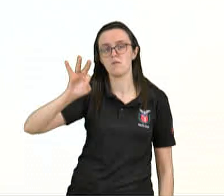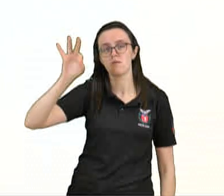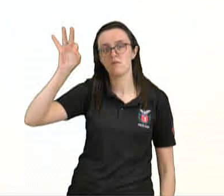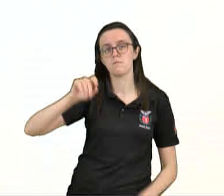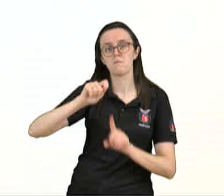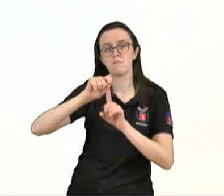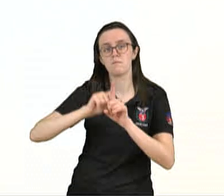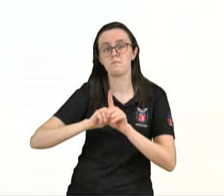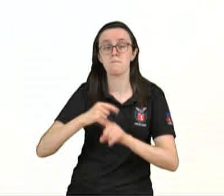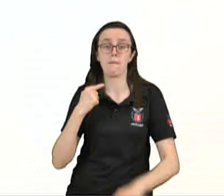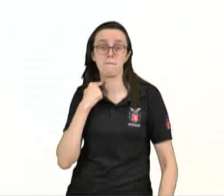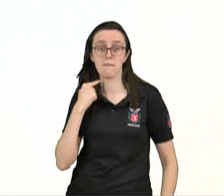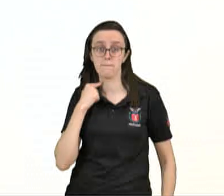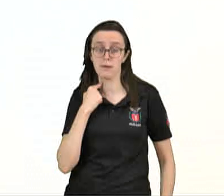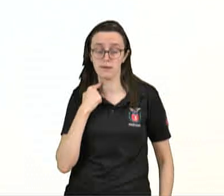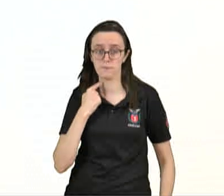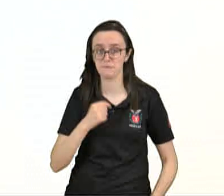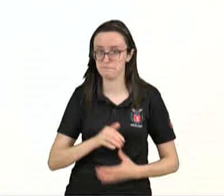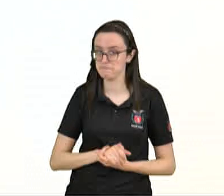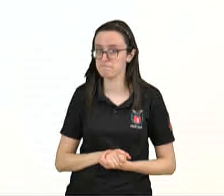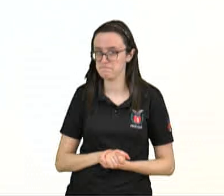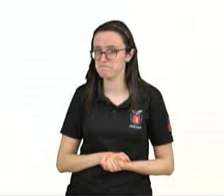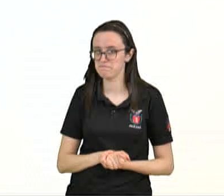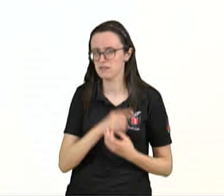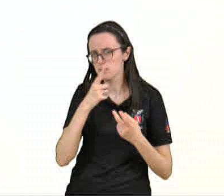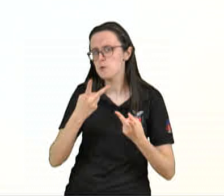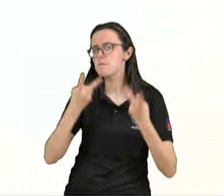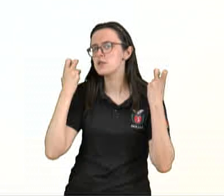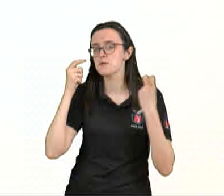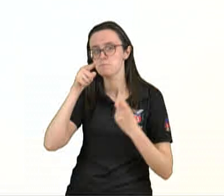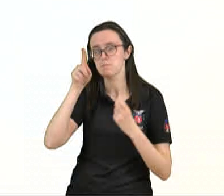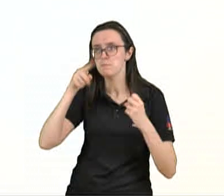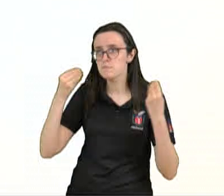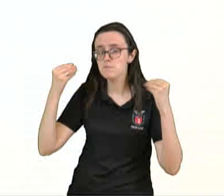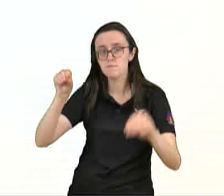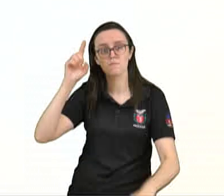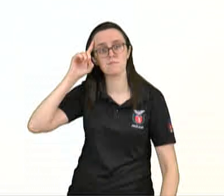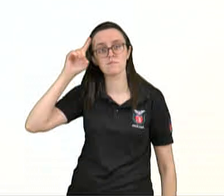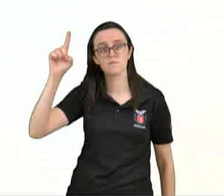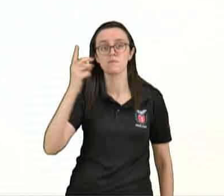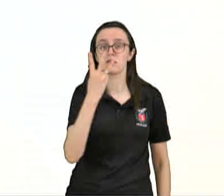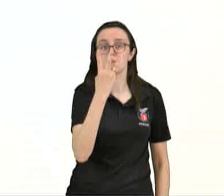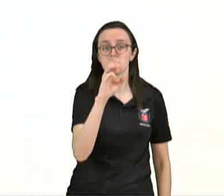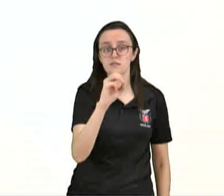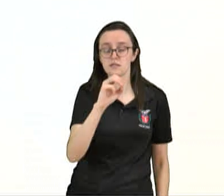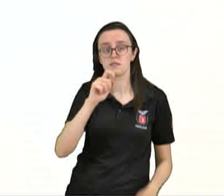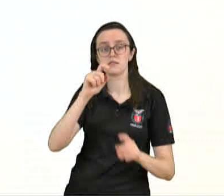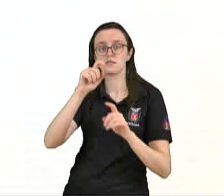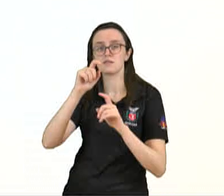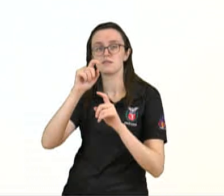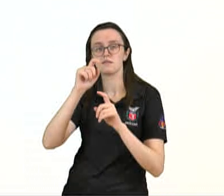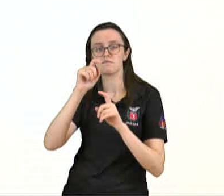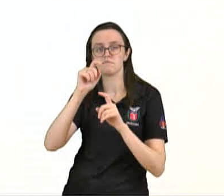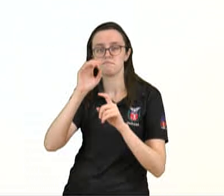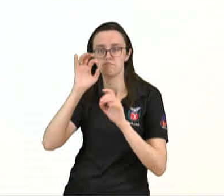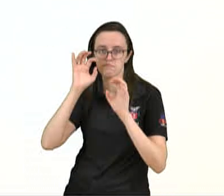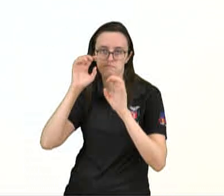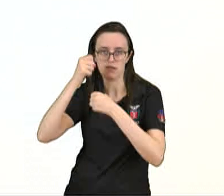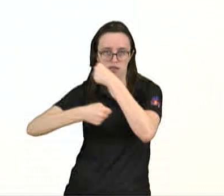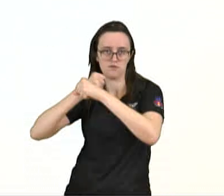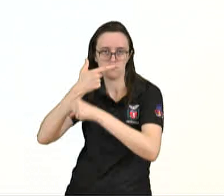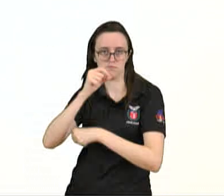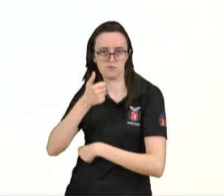76,7% em maio. Então, essa publicação, dia 30/5/2012, às